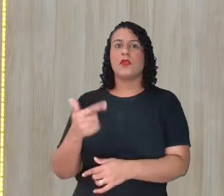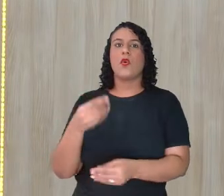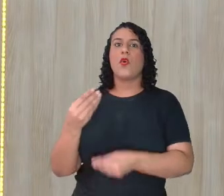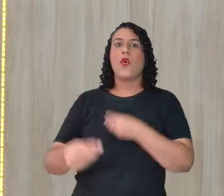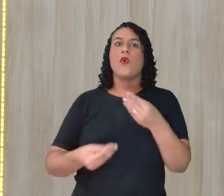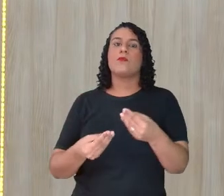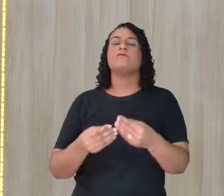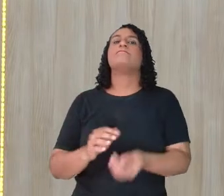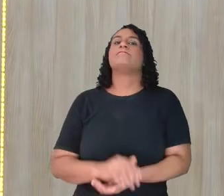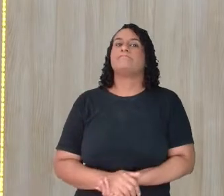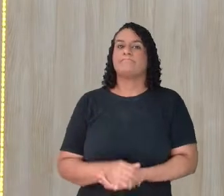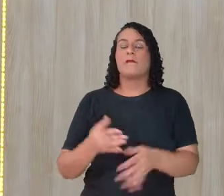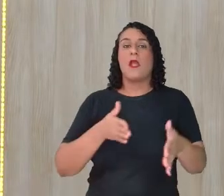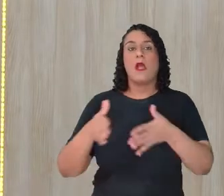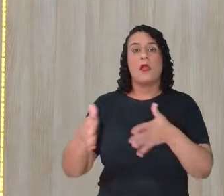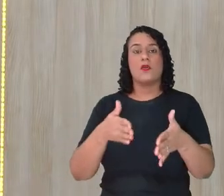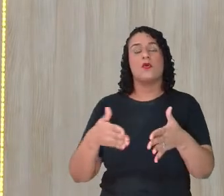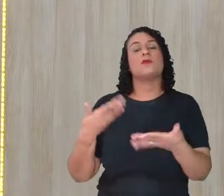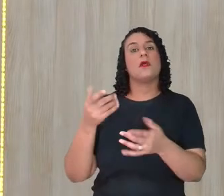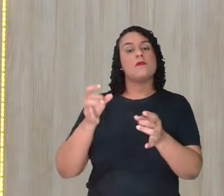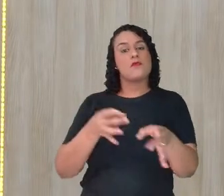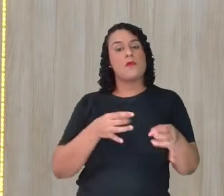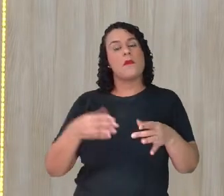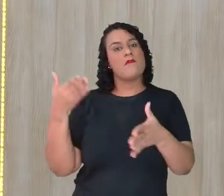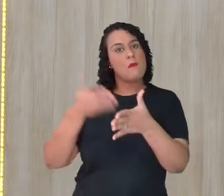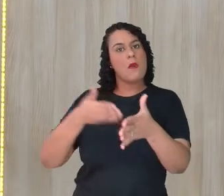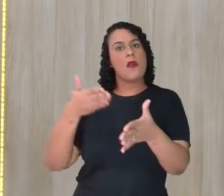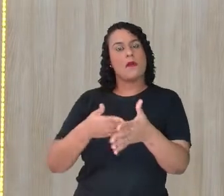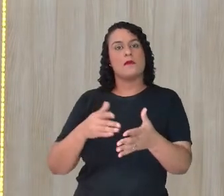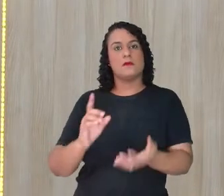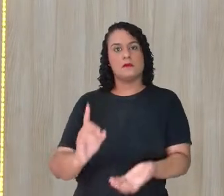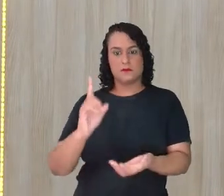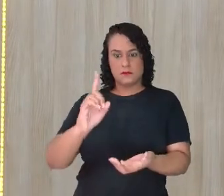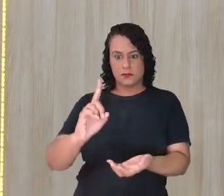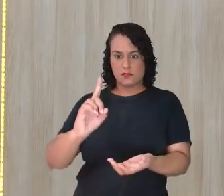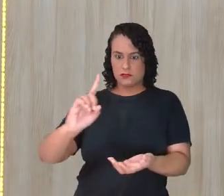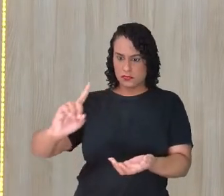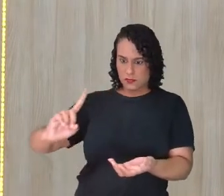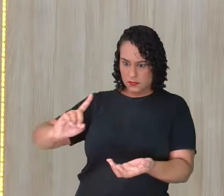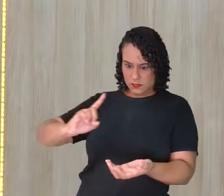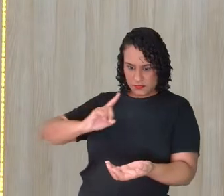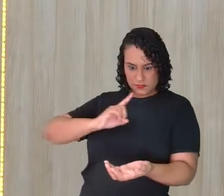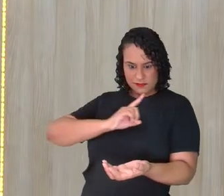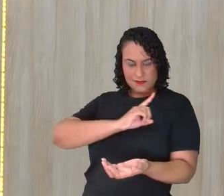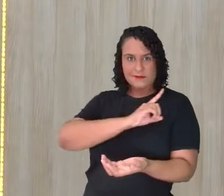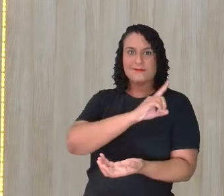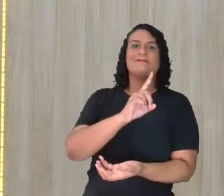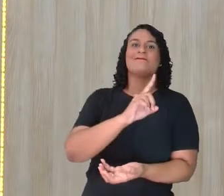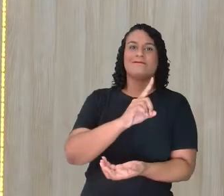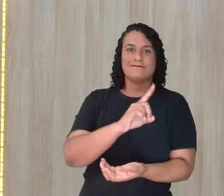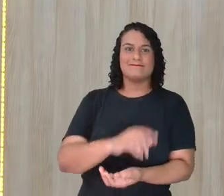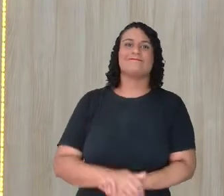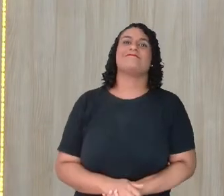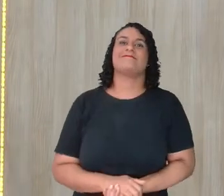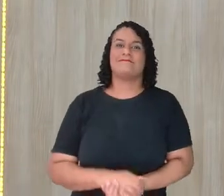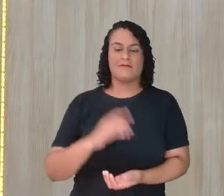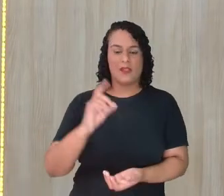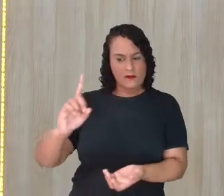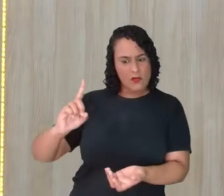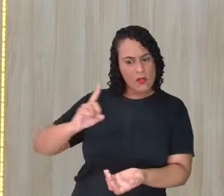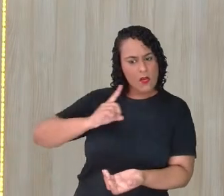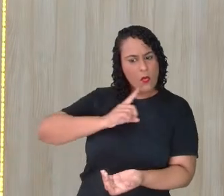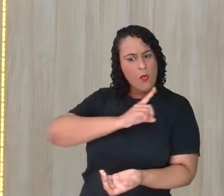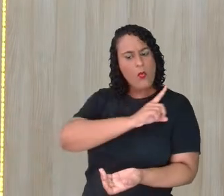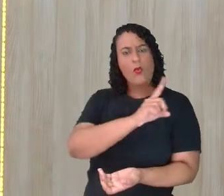né, haviam sido barradas pelos muçulmanos. Então a gente faz o seguinte, arrudeia, como a gente diz no nosso nordestinês,